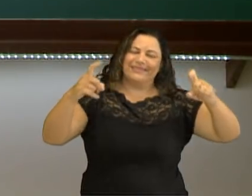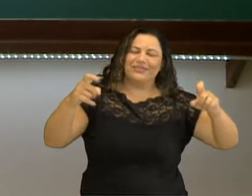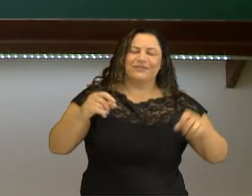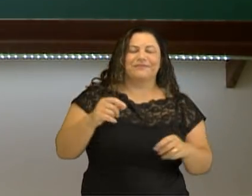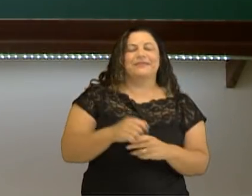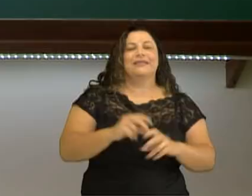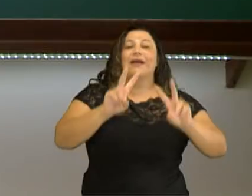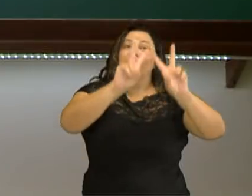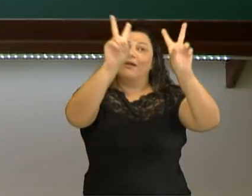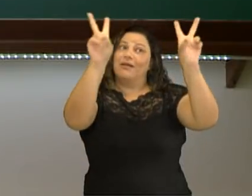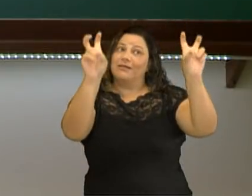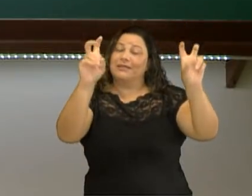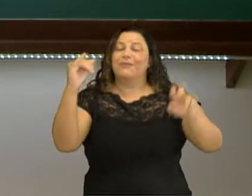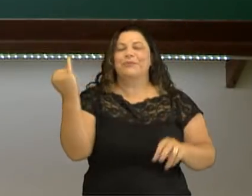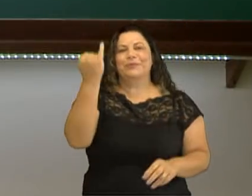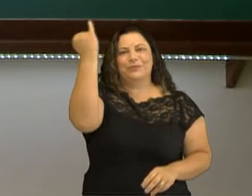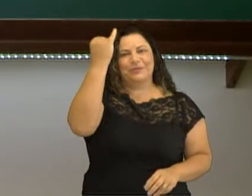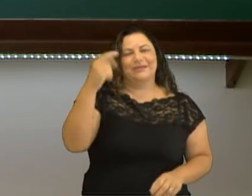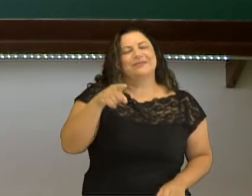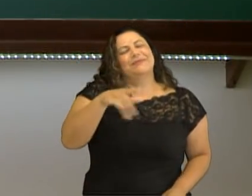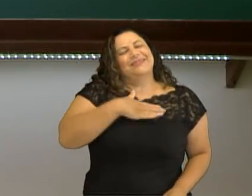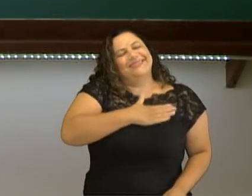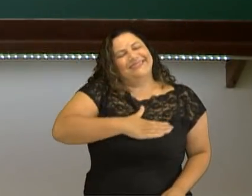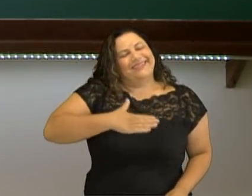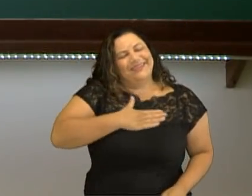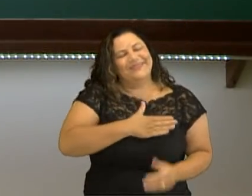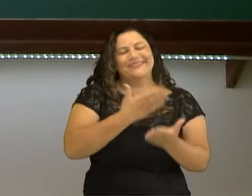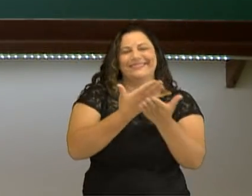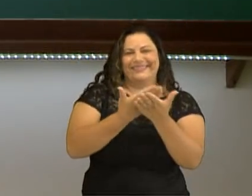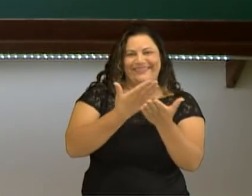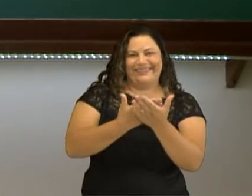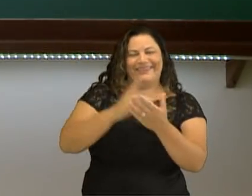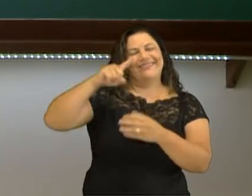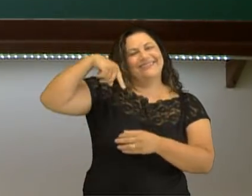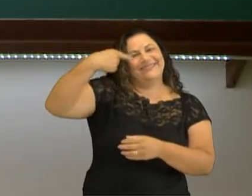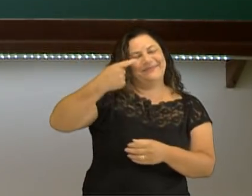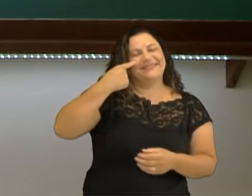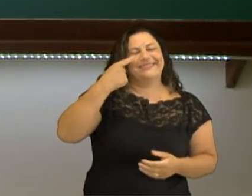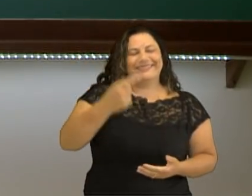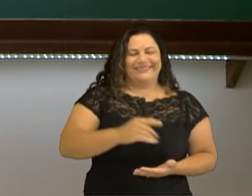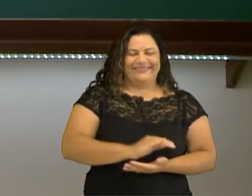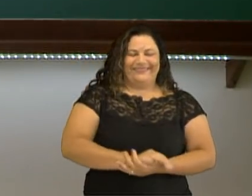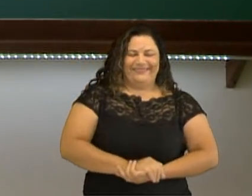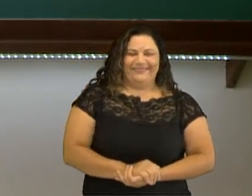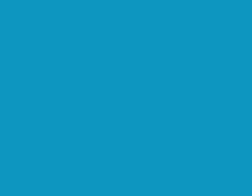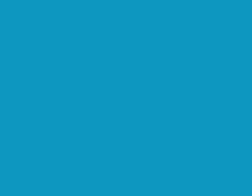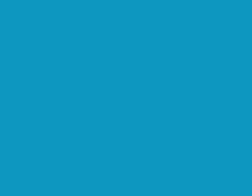tipos de conhecimentos. Espero que você tenha gostado dessa aula. Nos vemos em breve. Até mais!